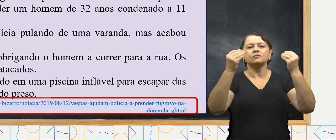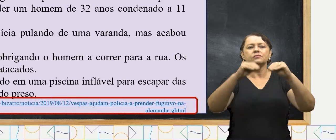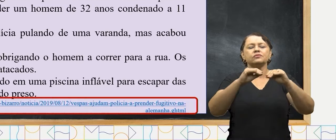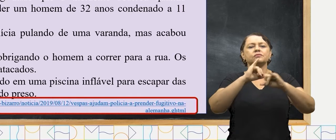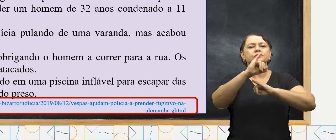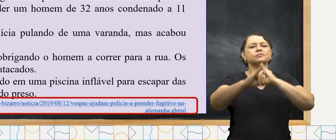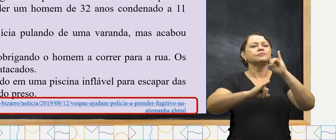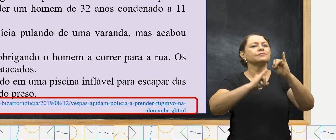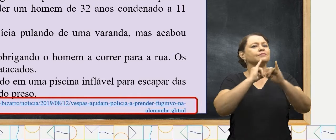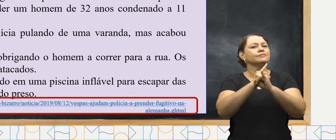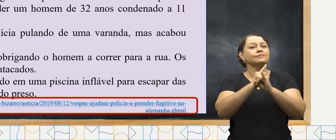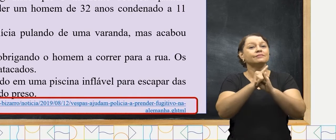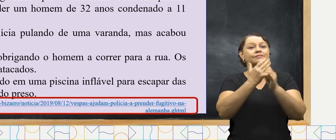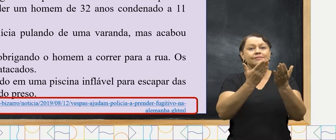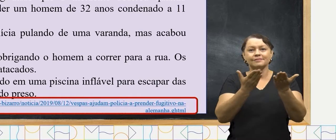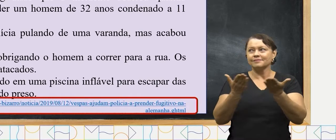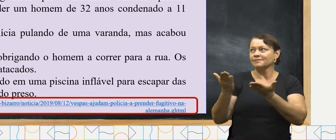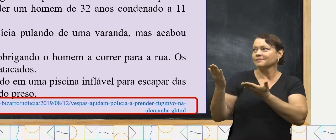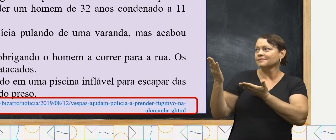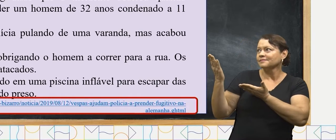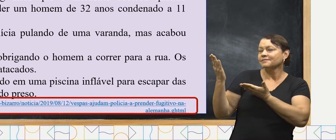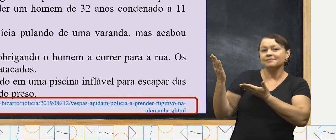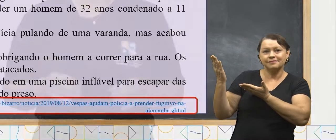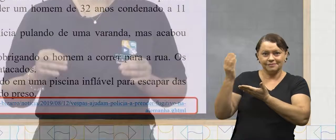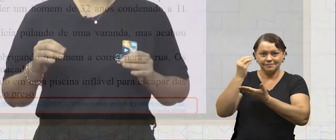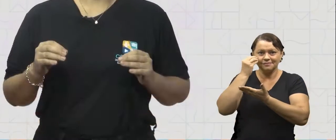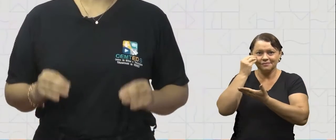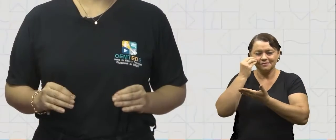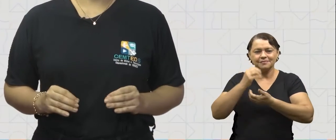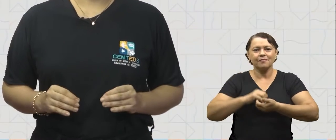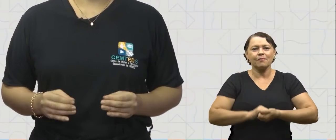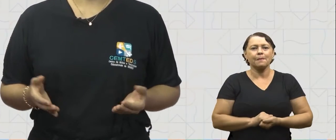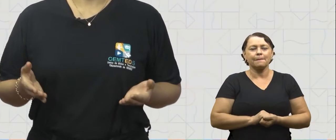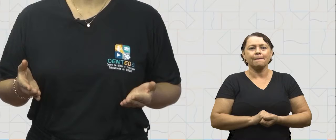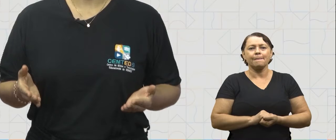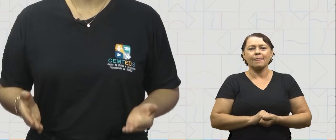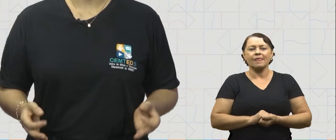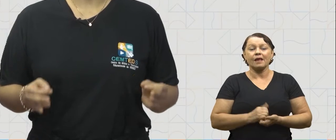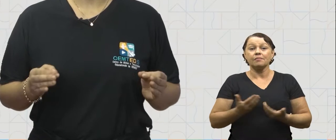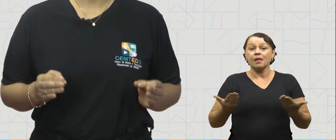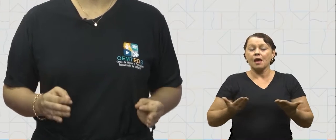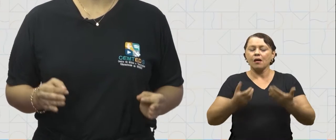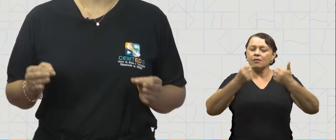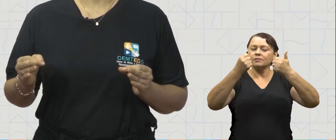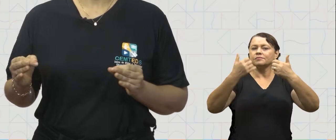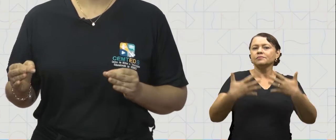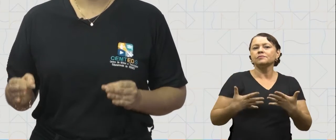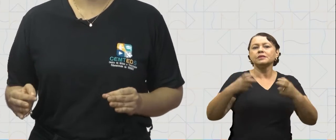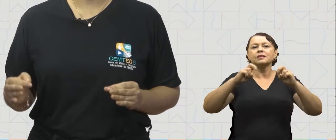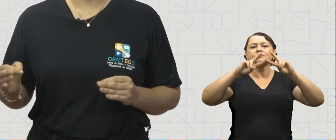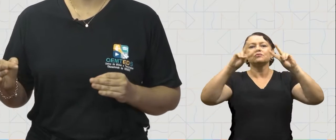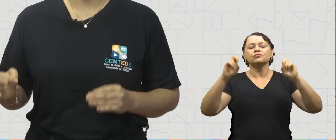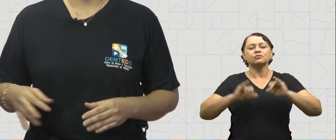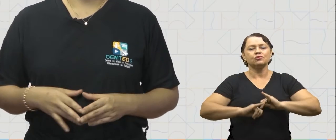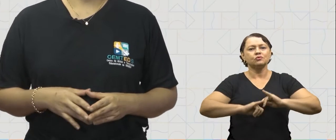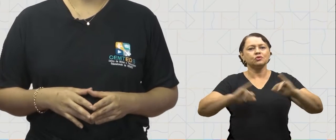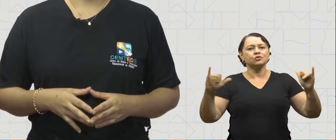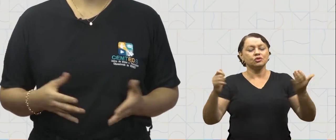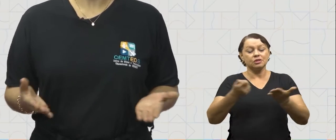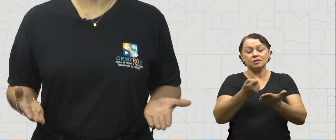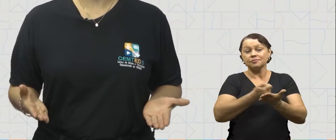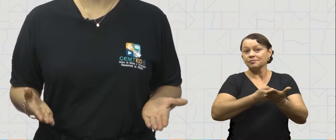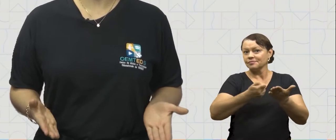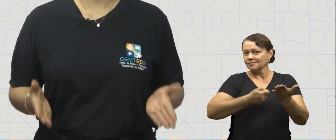eletrônicos, como você pode observar em tela. Até agora, falamos sobre notícias